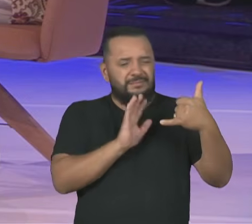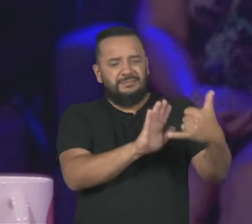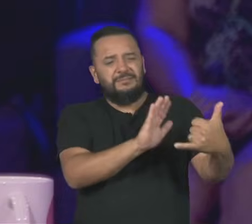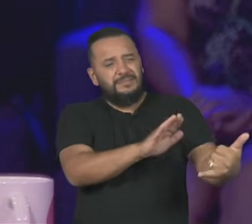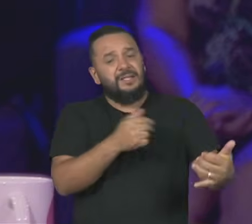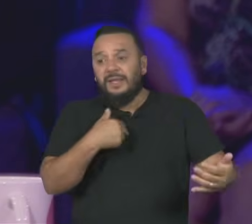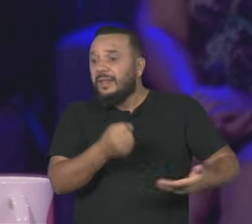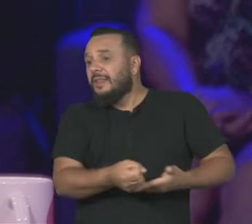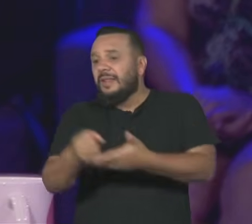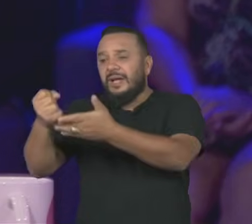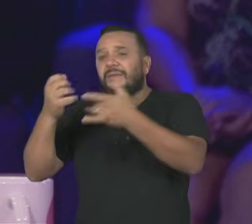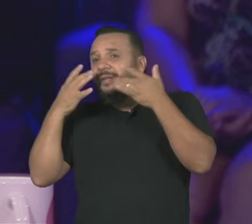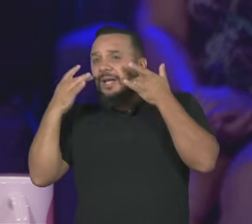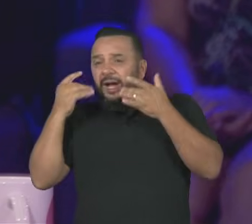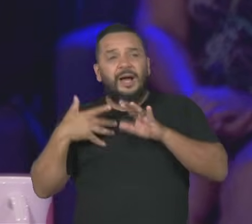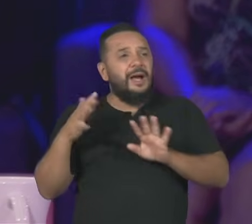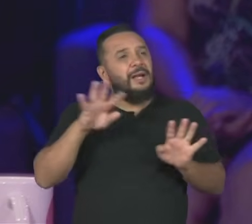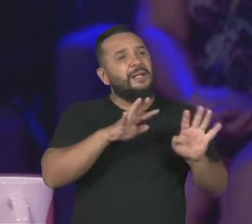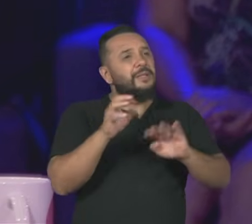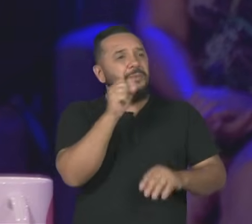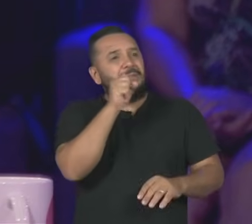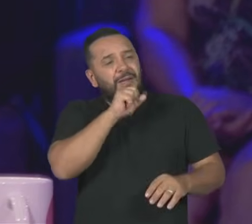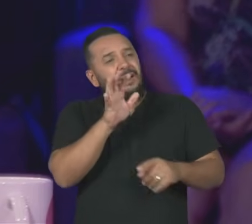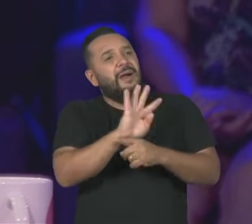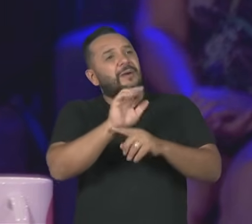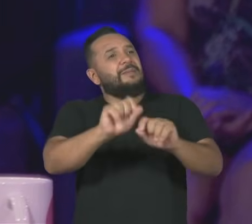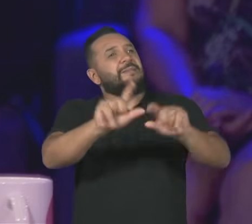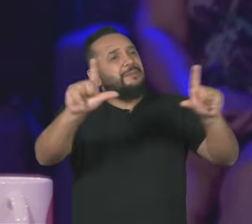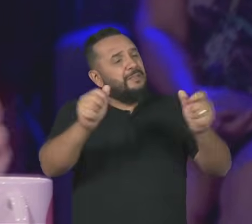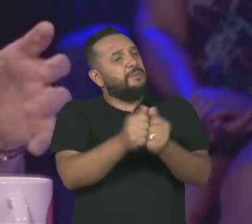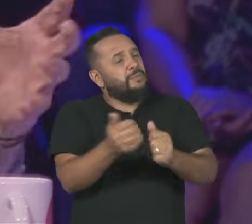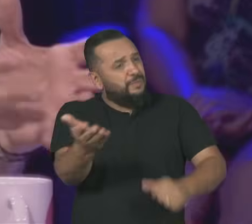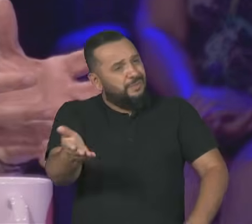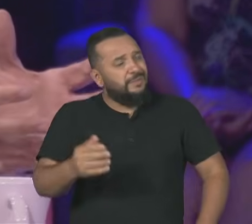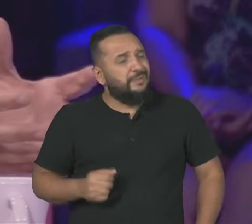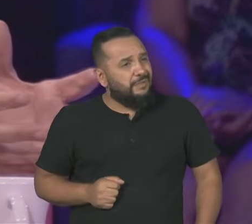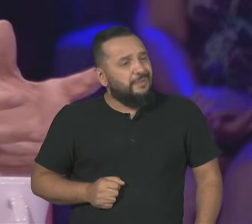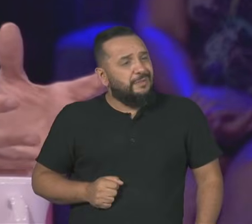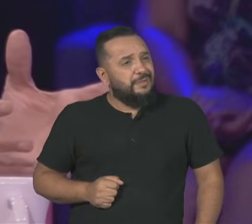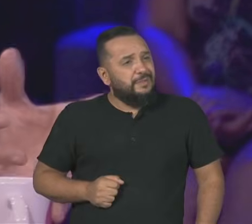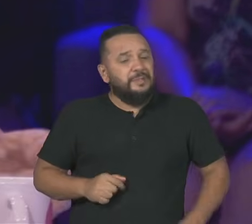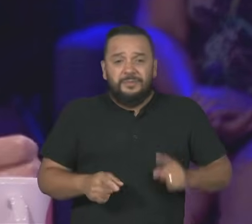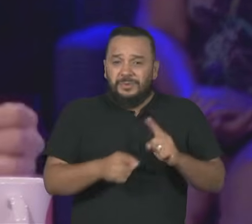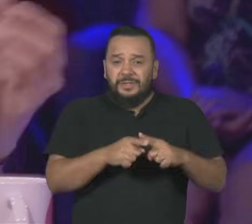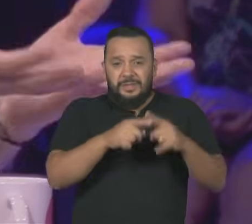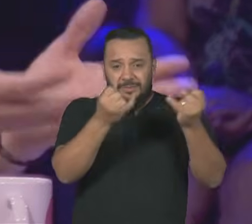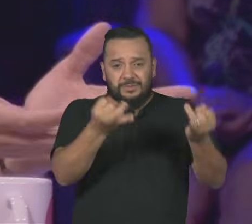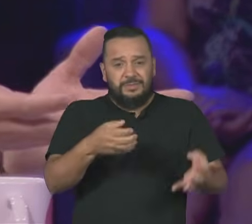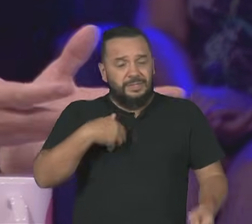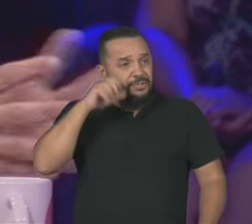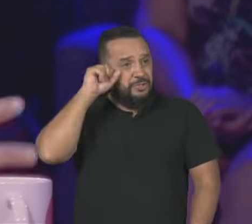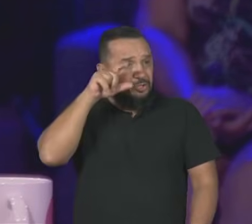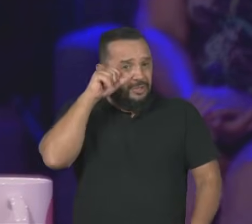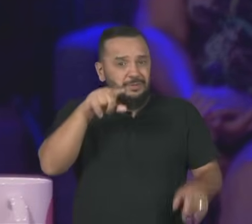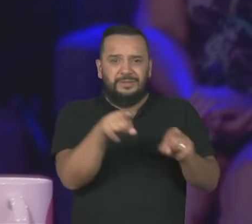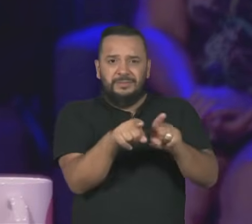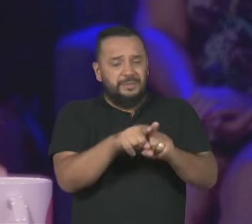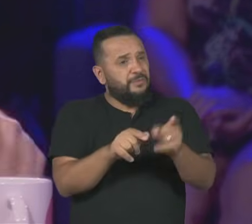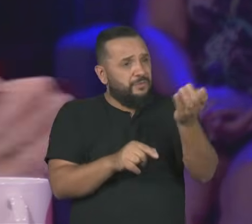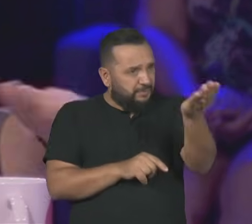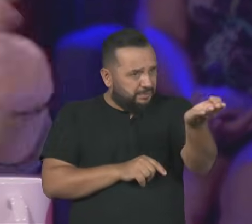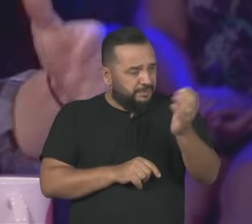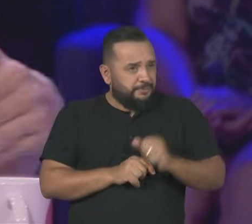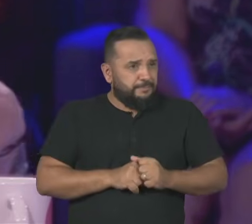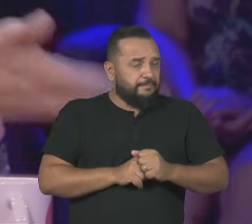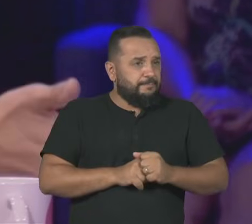vai ver Exato. uma peça, vai para um musical, vai ao cinema com ele, né? Porque a gente está falando do Chico e está falando de você, mas a